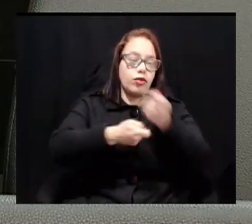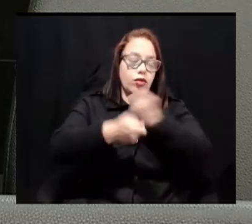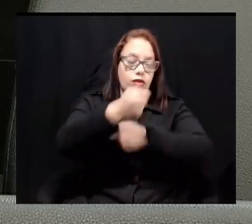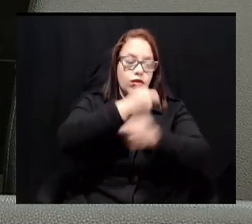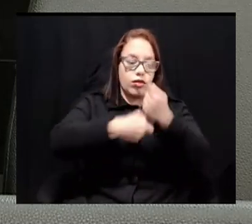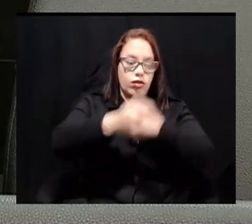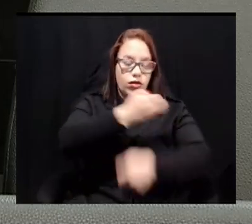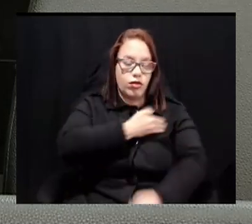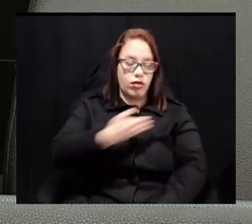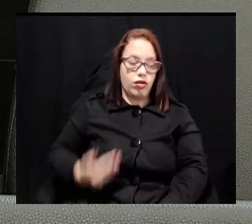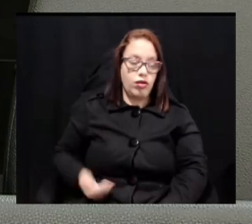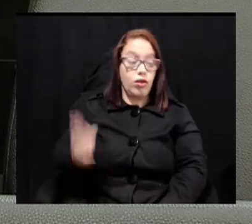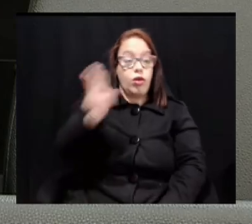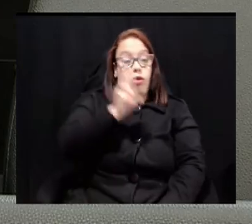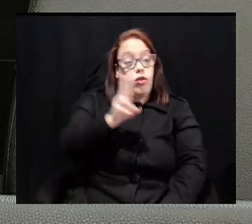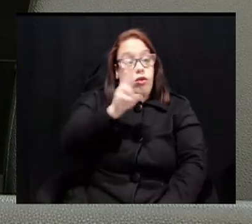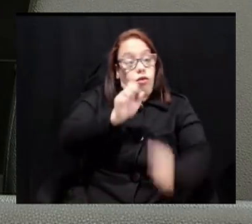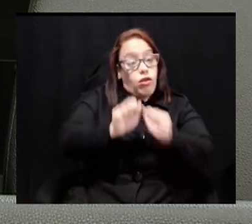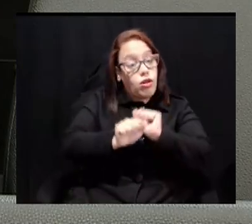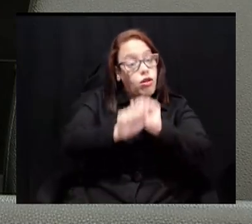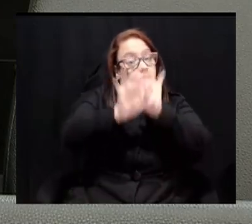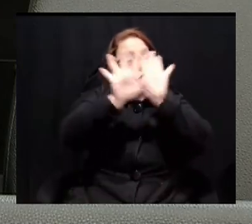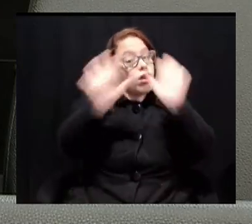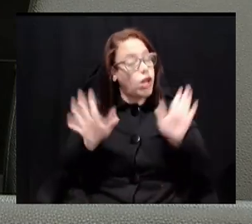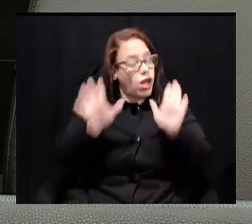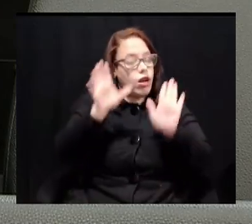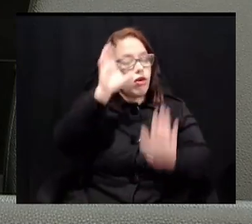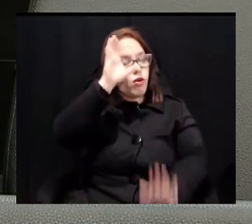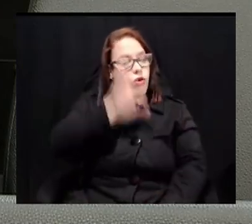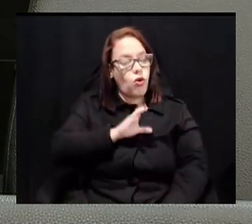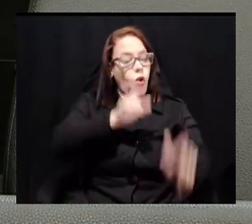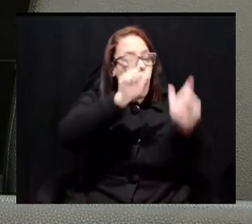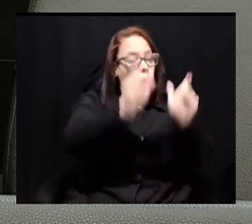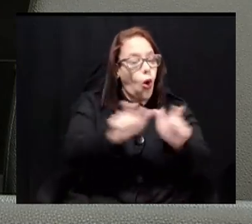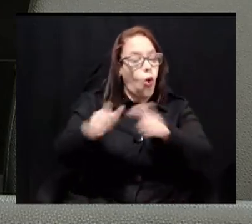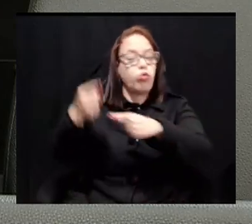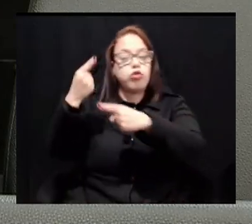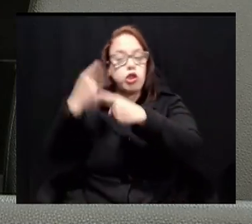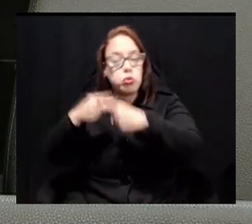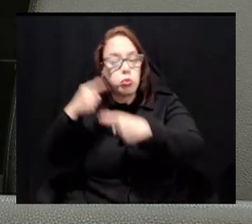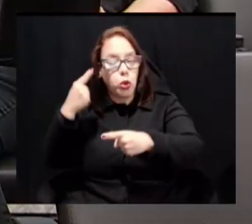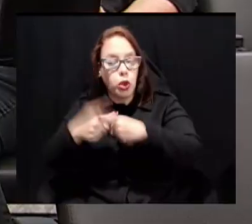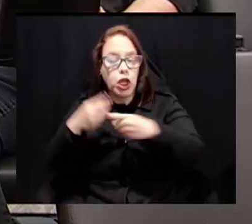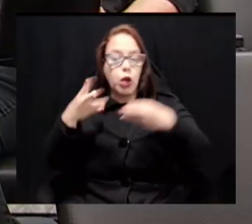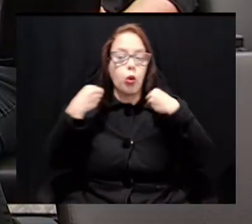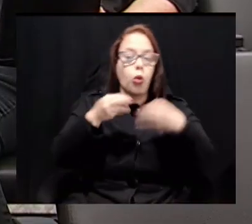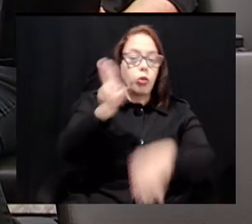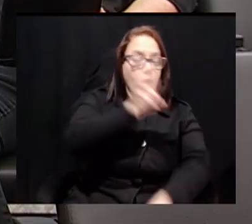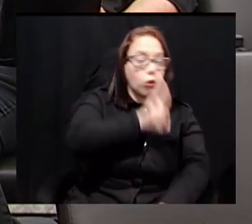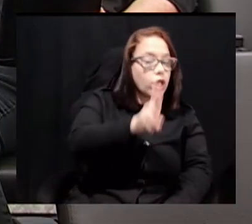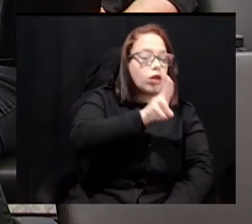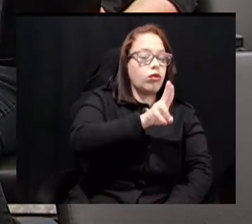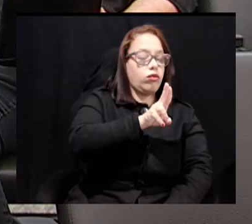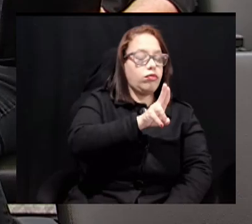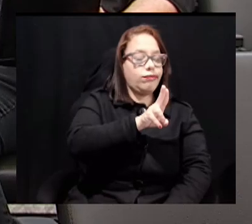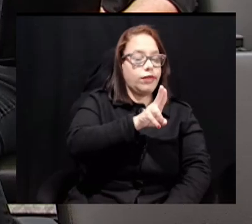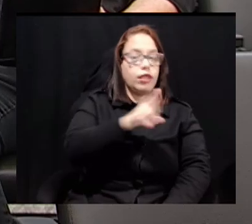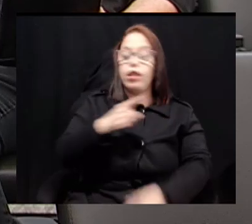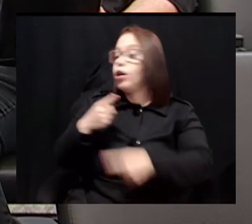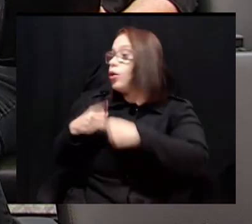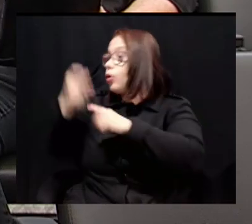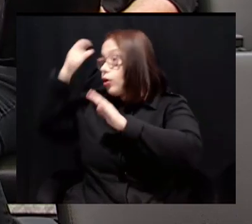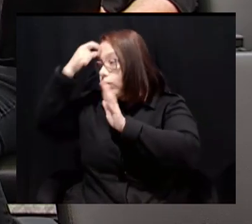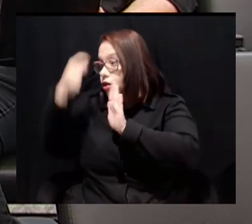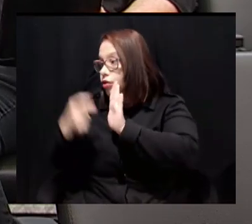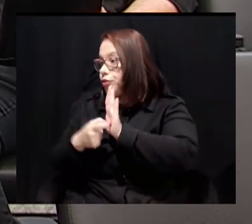ferramenta, mas que deixe claro ao cidadão onde, por quê e como está usando. Porque a inteligência artificial, como o senhor